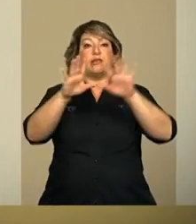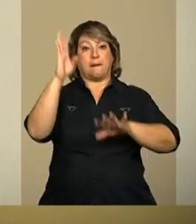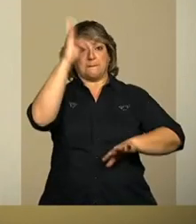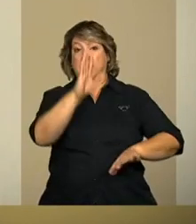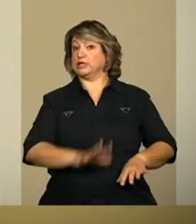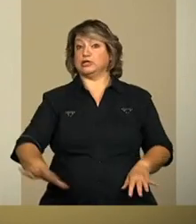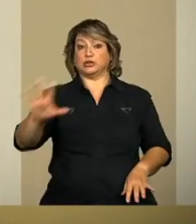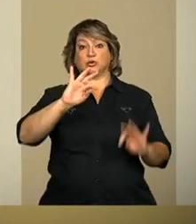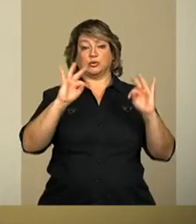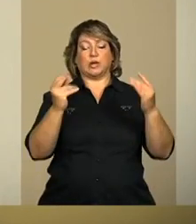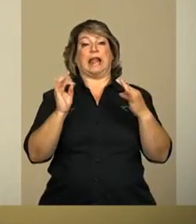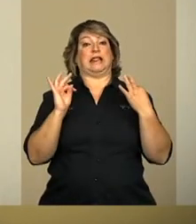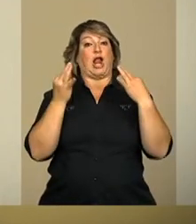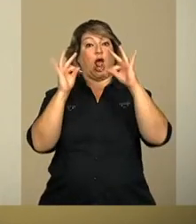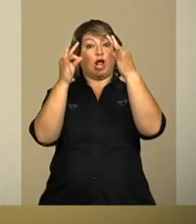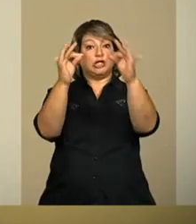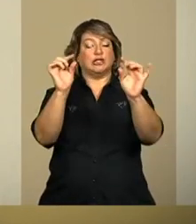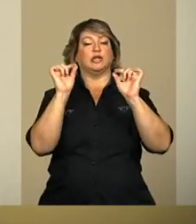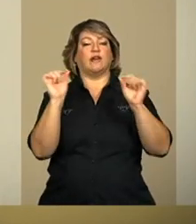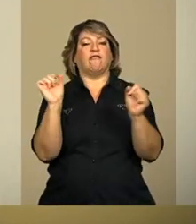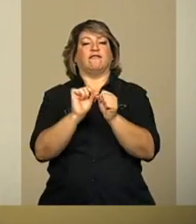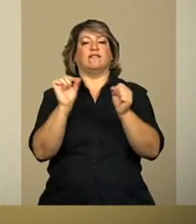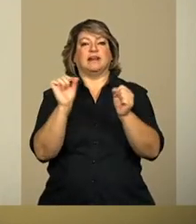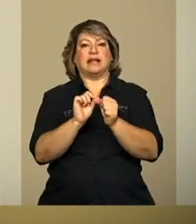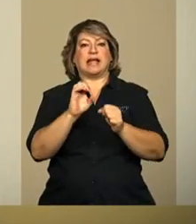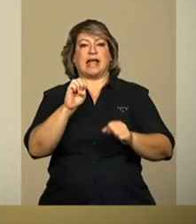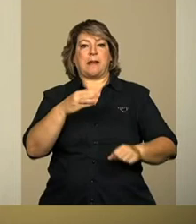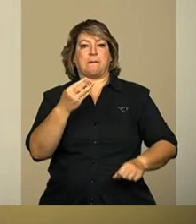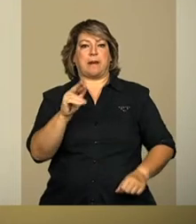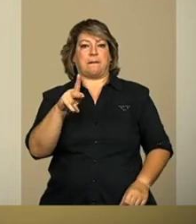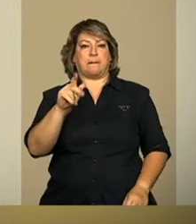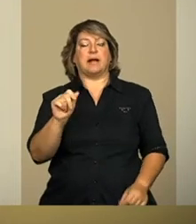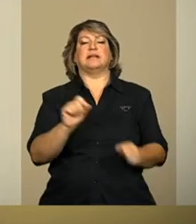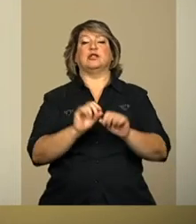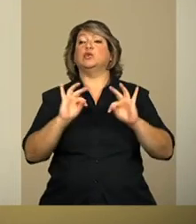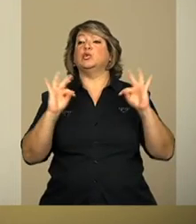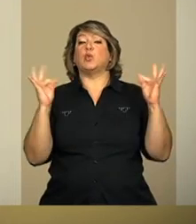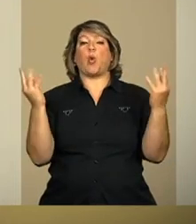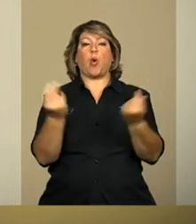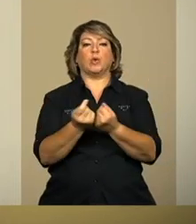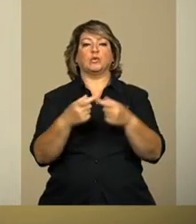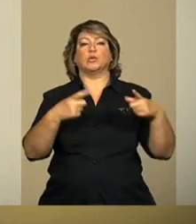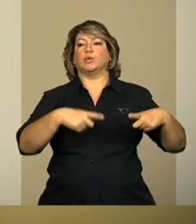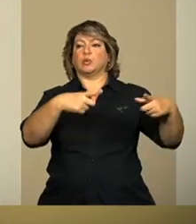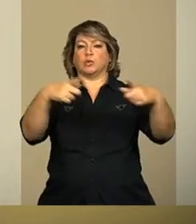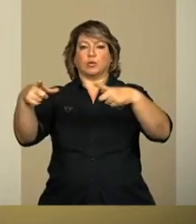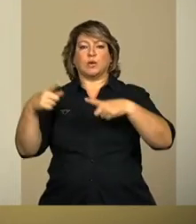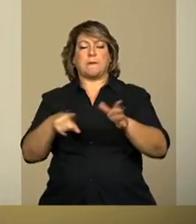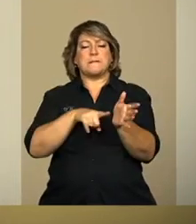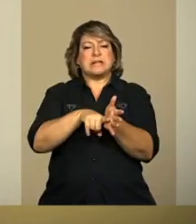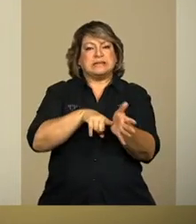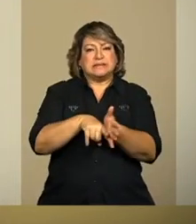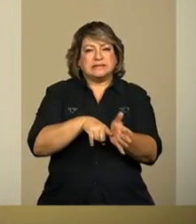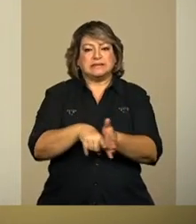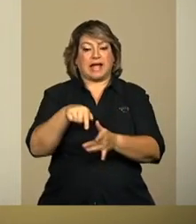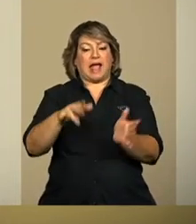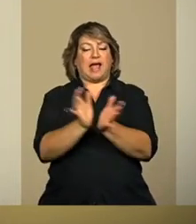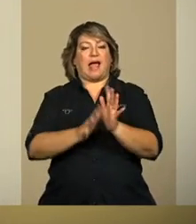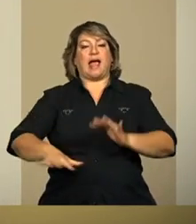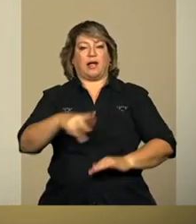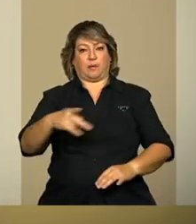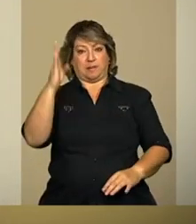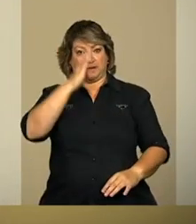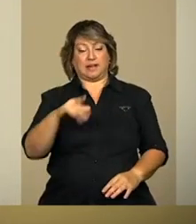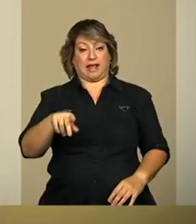afora a tecnologia desenvolvida pela Embrapa e por todos os institutos de pesquisa nesta área no Brasil